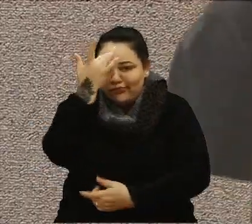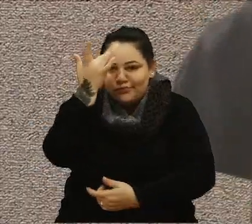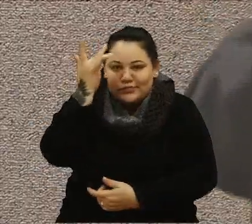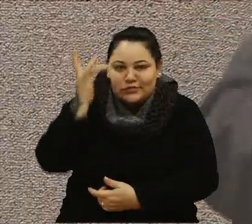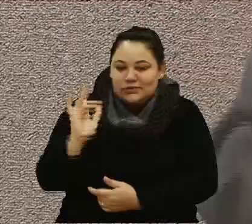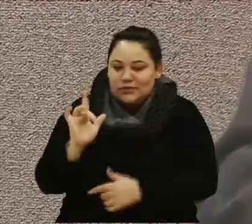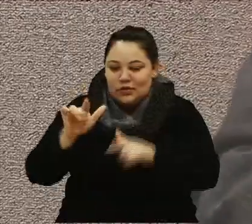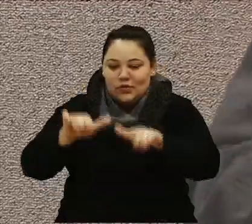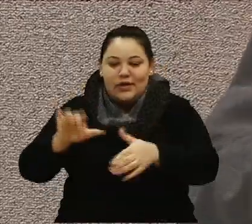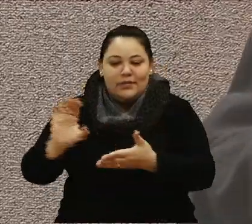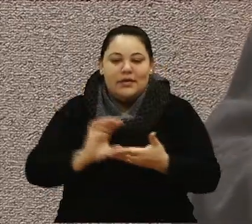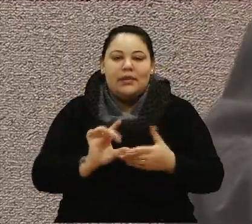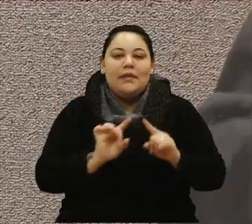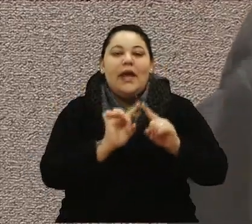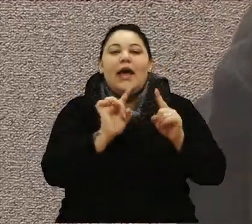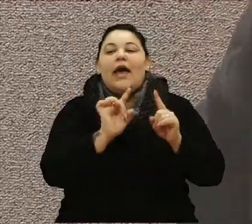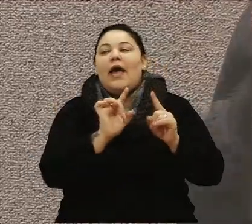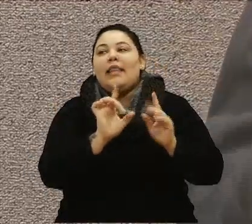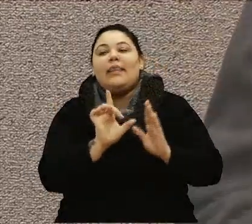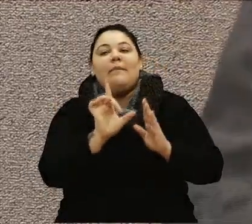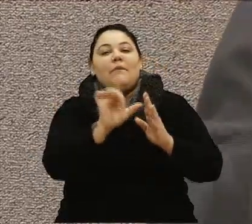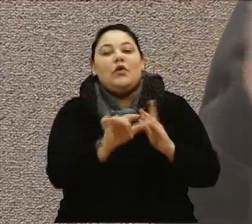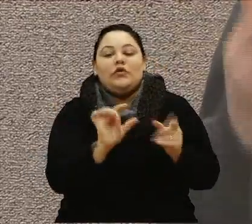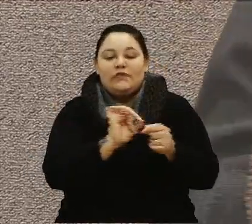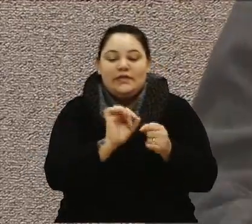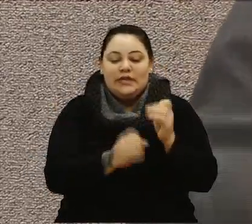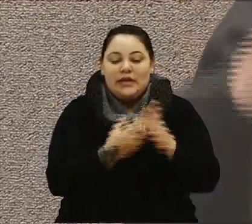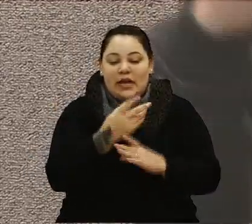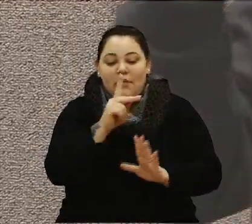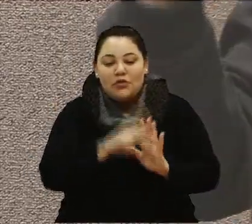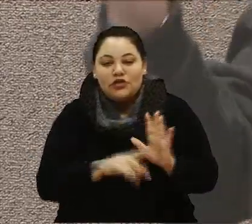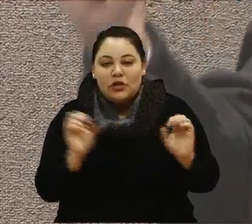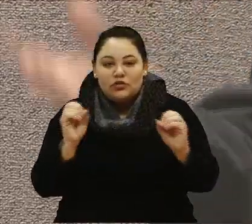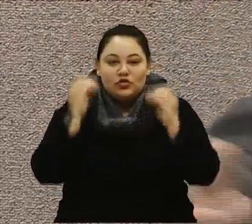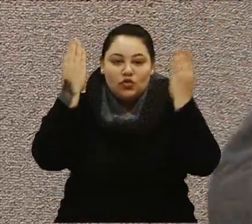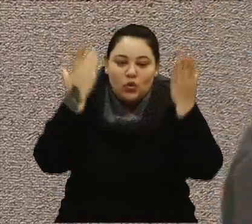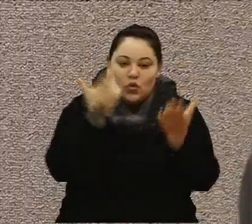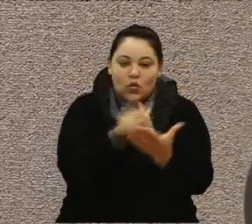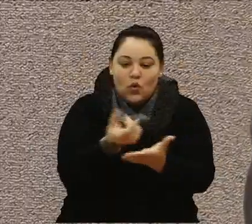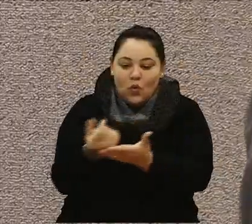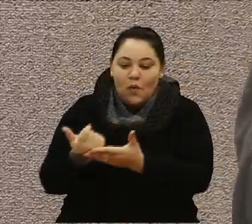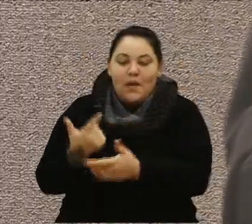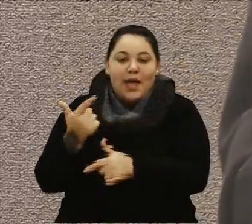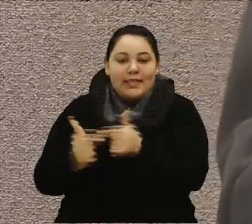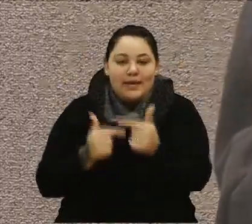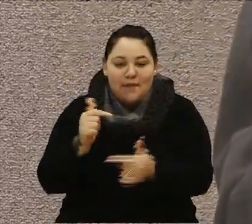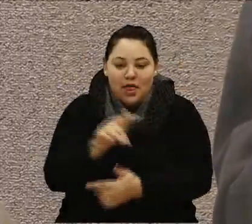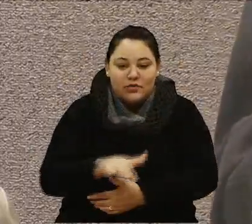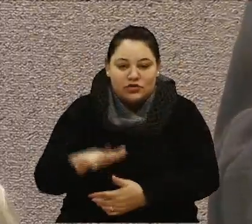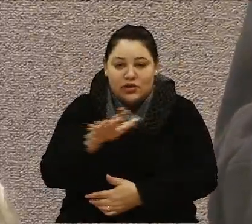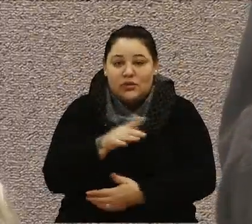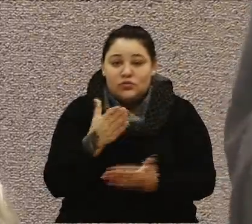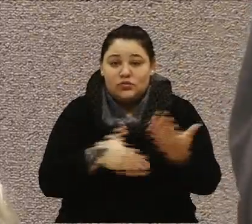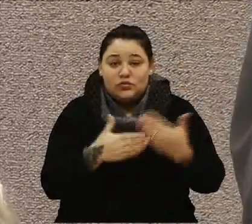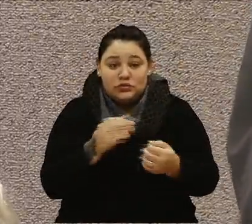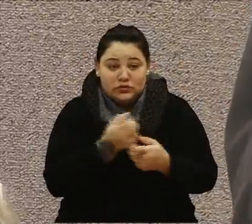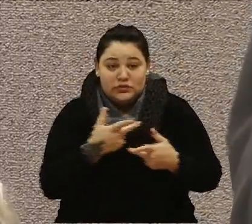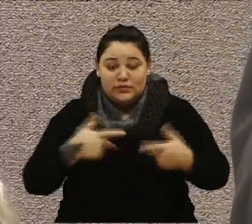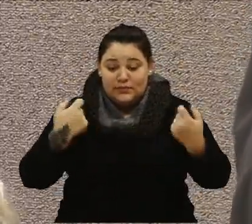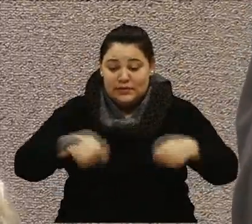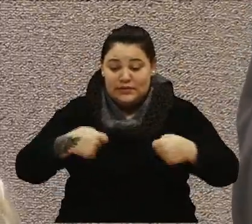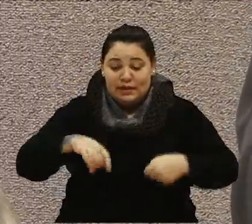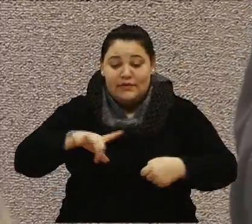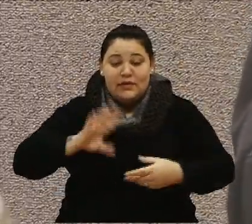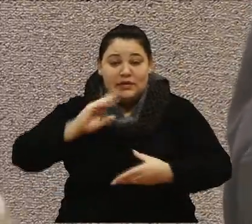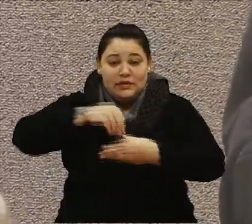para depois poder fazer os projetos, os shows, comprar os trabalhos, enfim, tudo que precisava na festa.